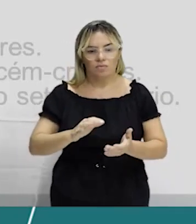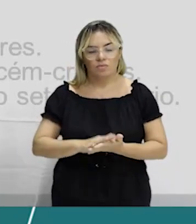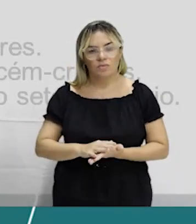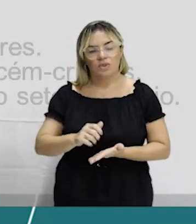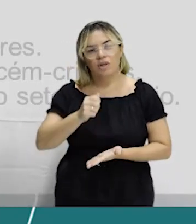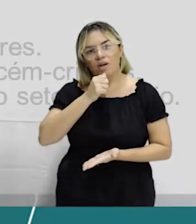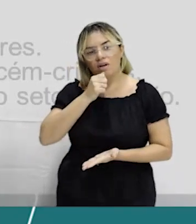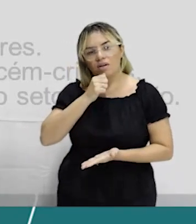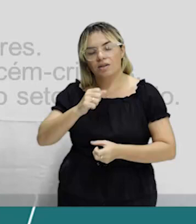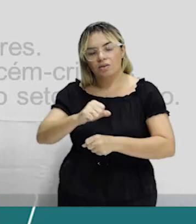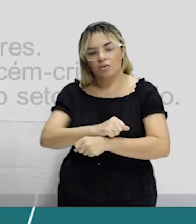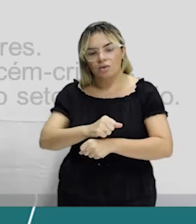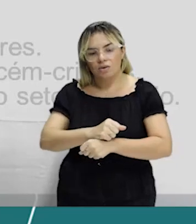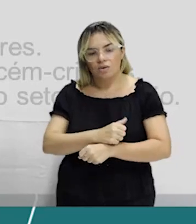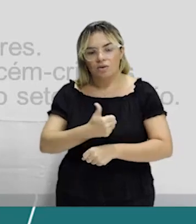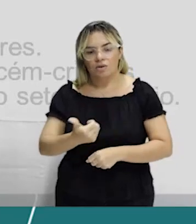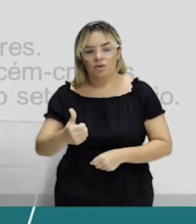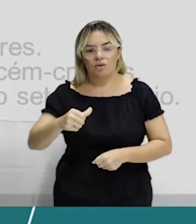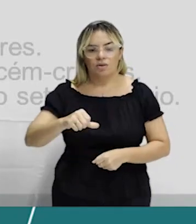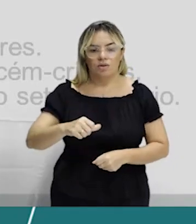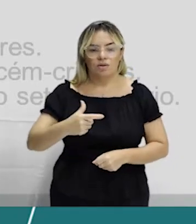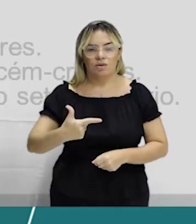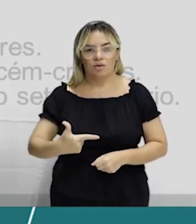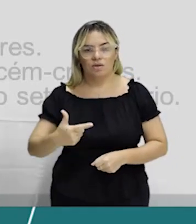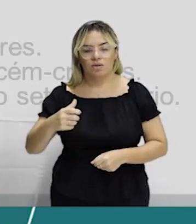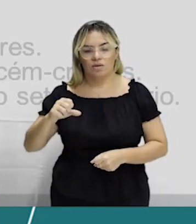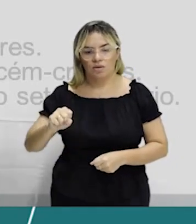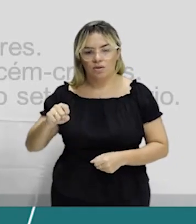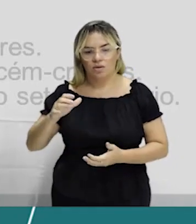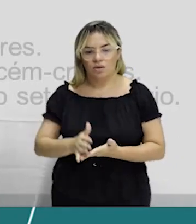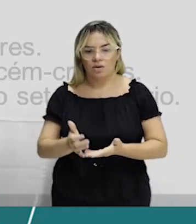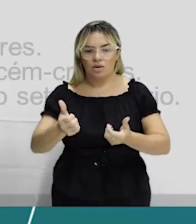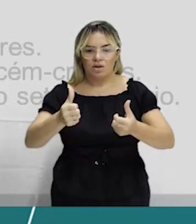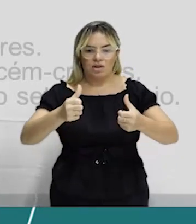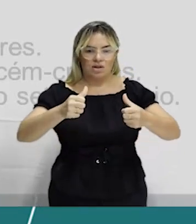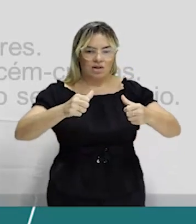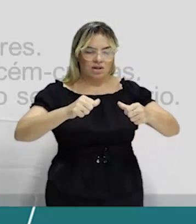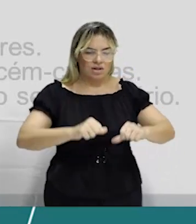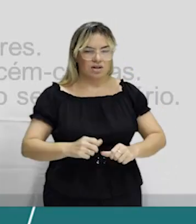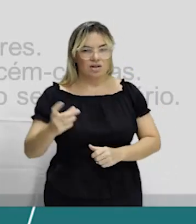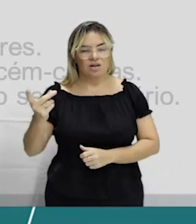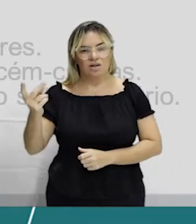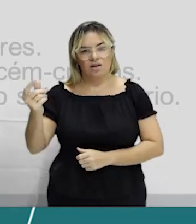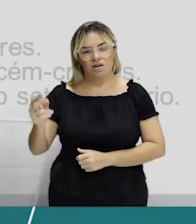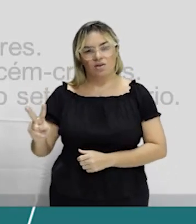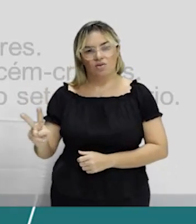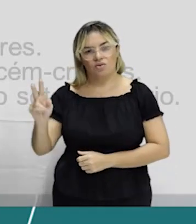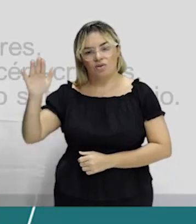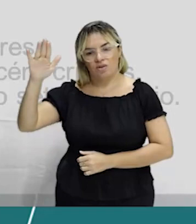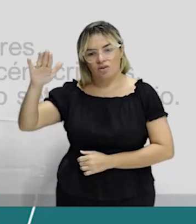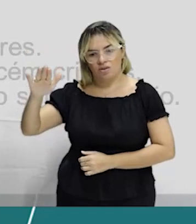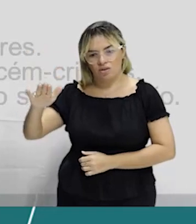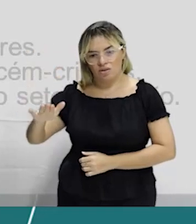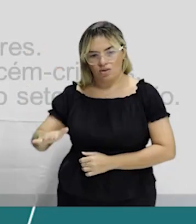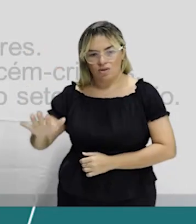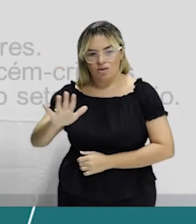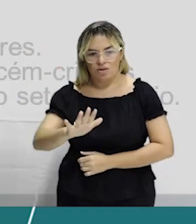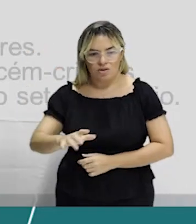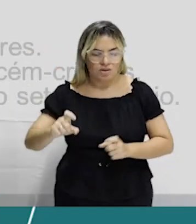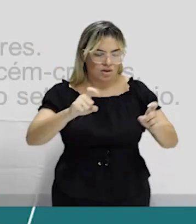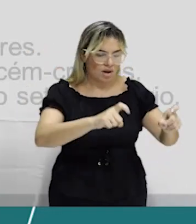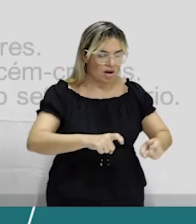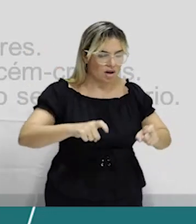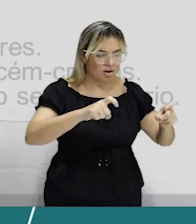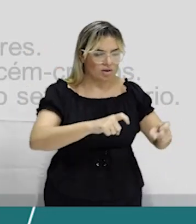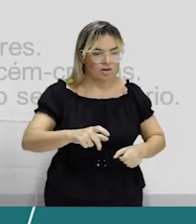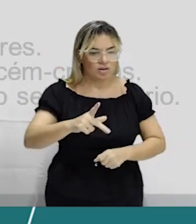1928, por uma queda generalizada nos preços agrícolas internacional. Quer dizer, você repara que momentos antes da